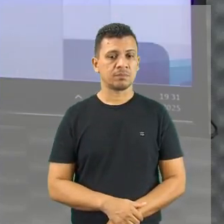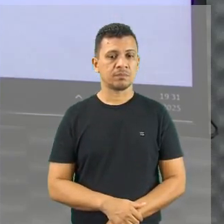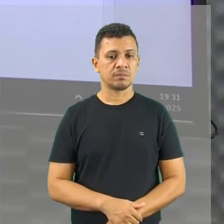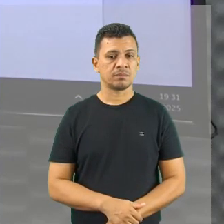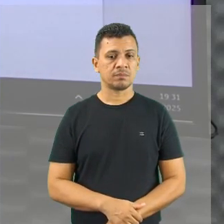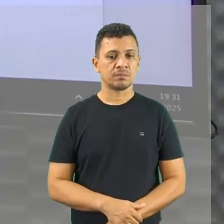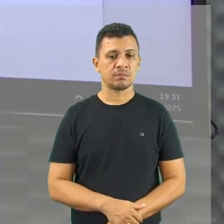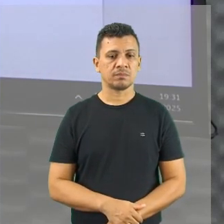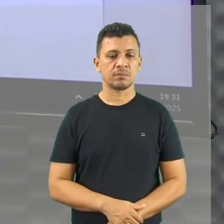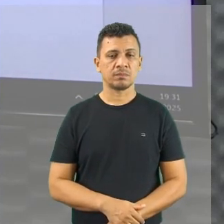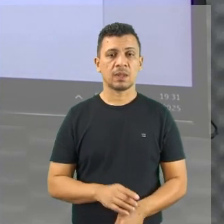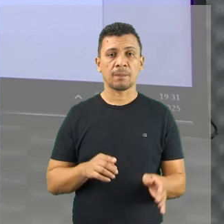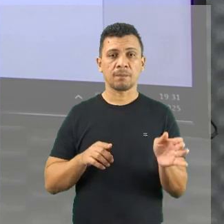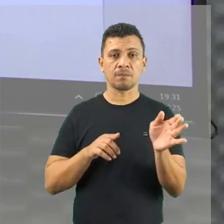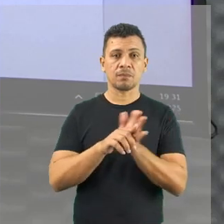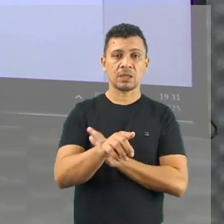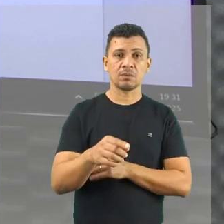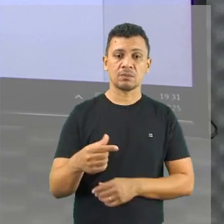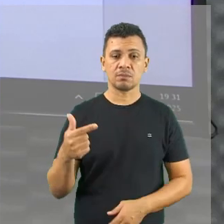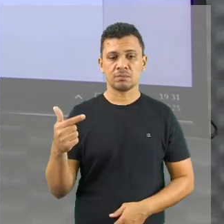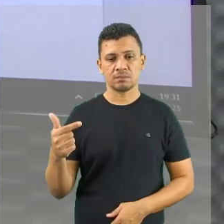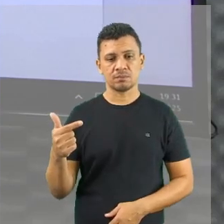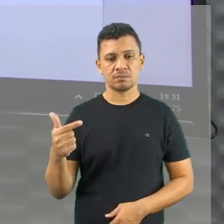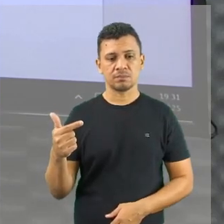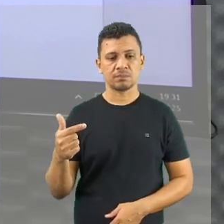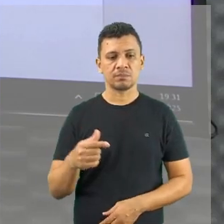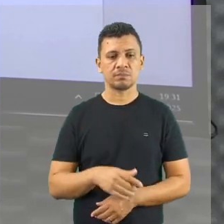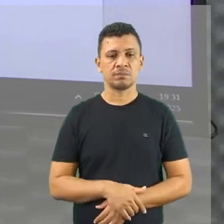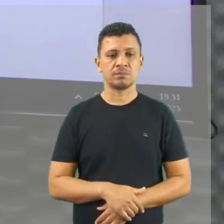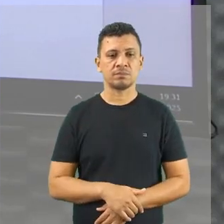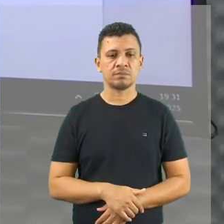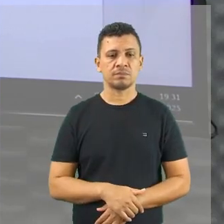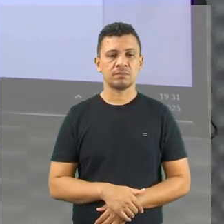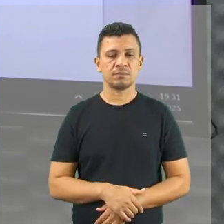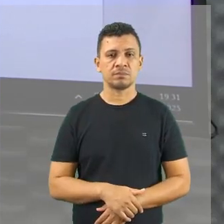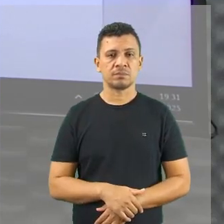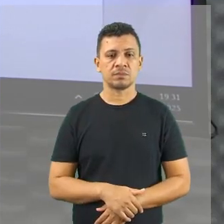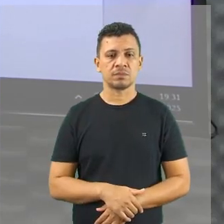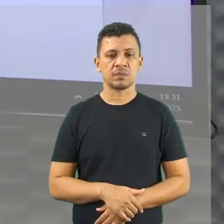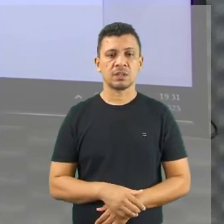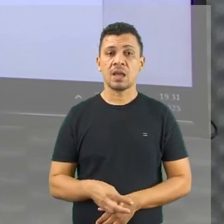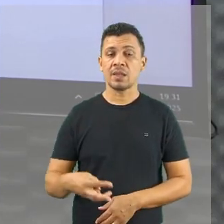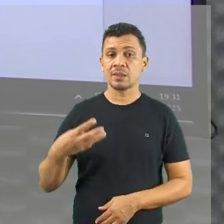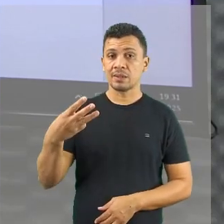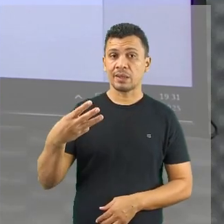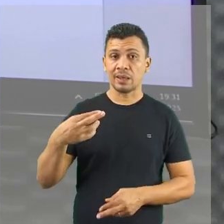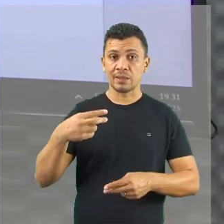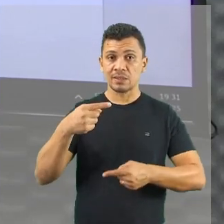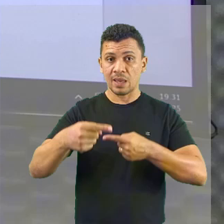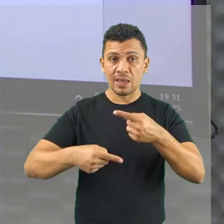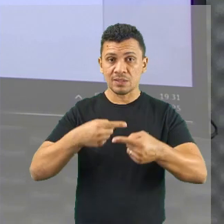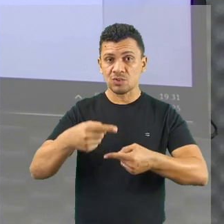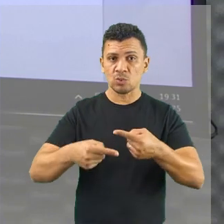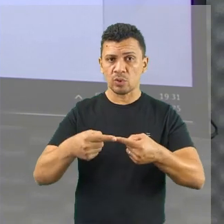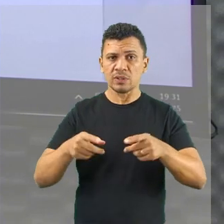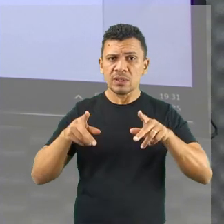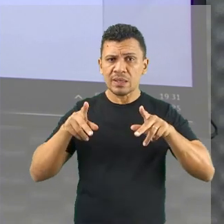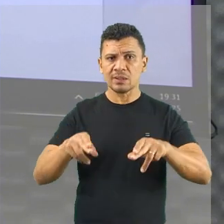Bora lá. Questão de número 2. A 2 fala assim, ó. 3 resistores idênticos